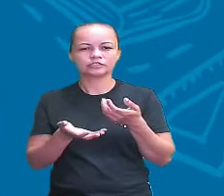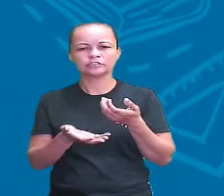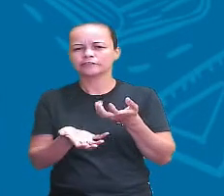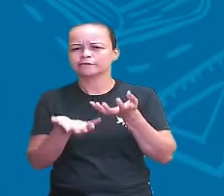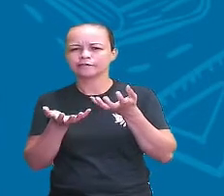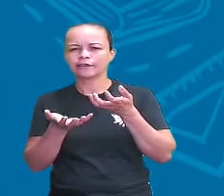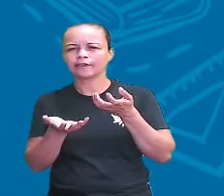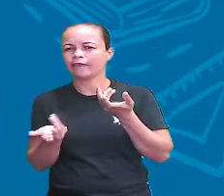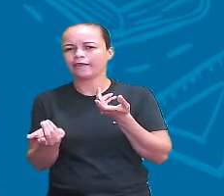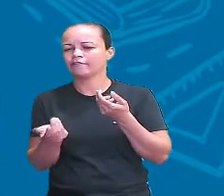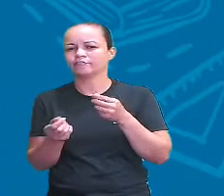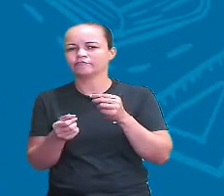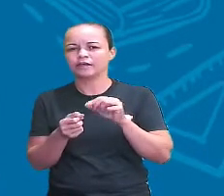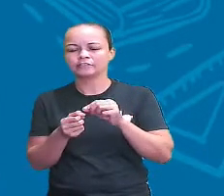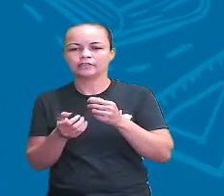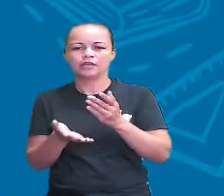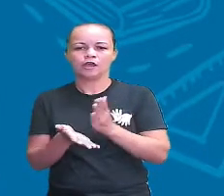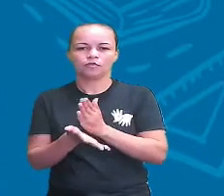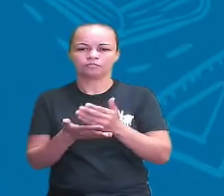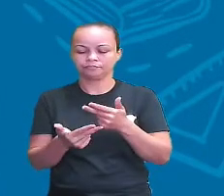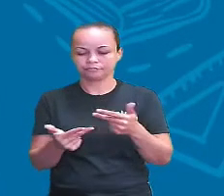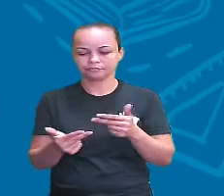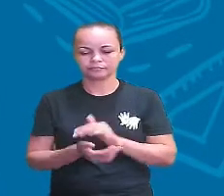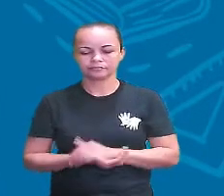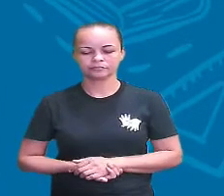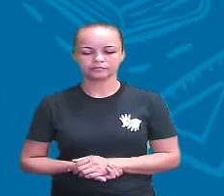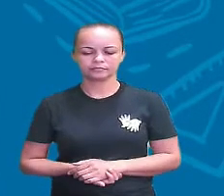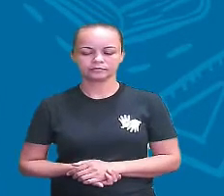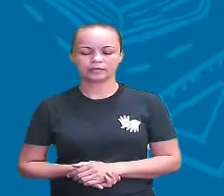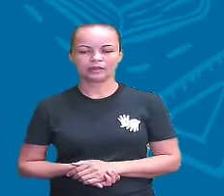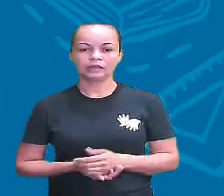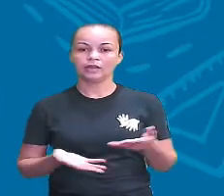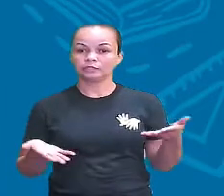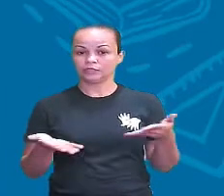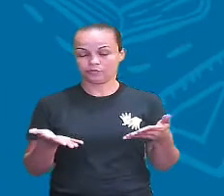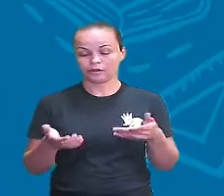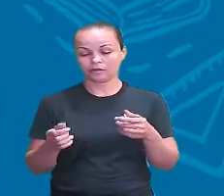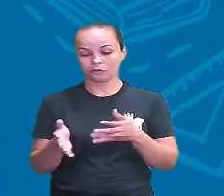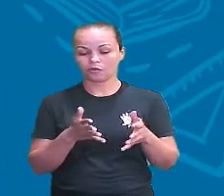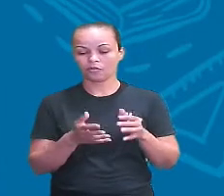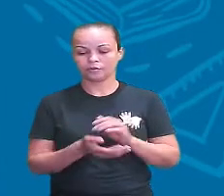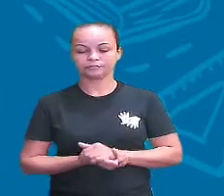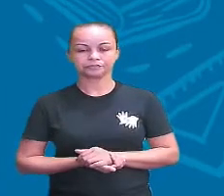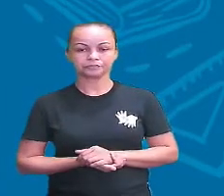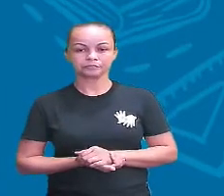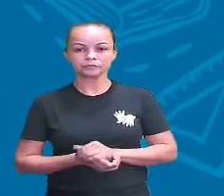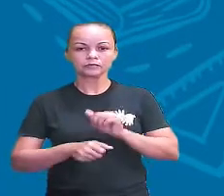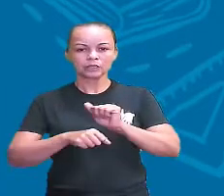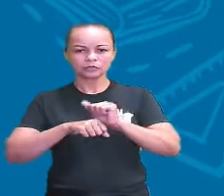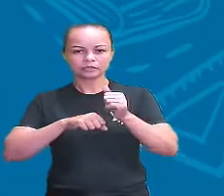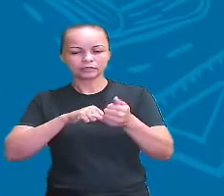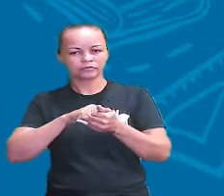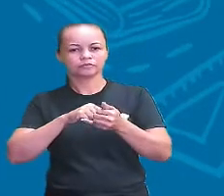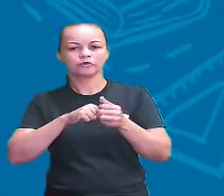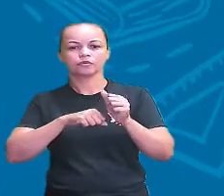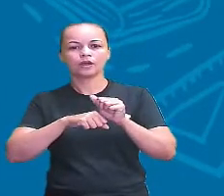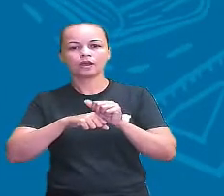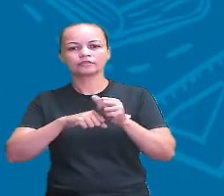algo. Agora, e os adverbs of indefinite frequency, ou seja, os advérbios de